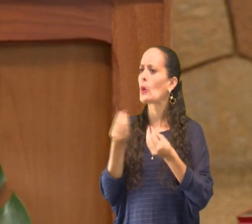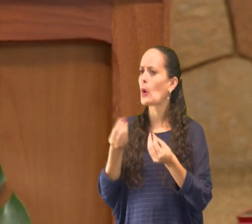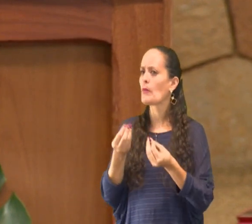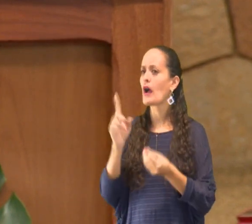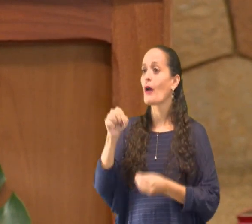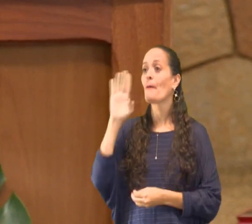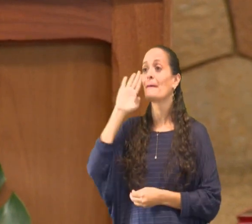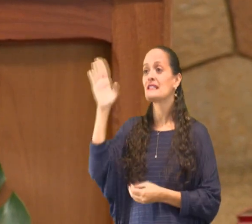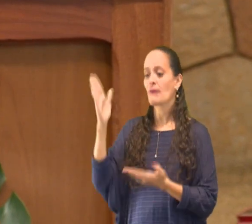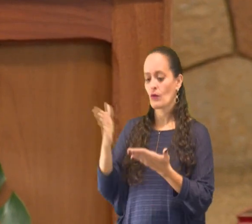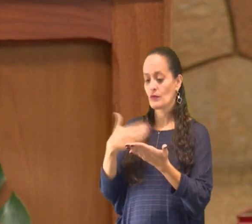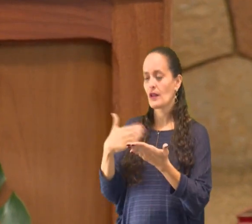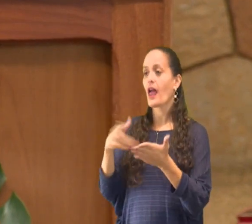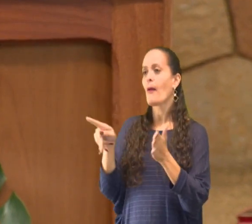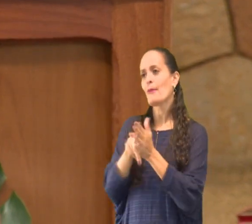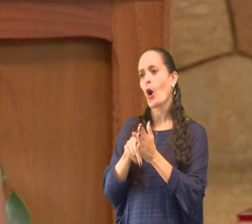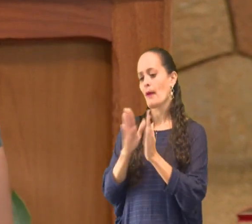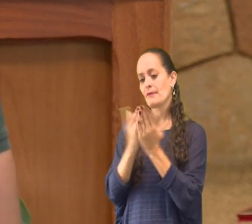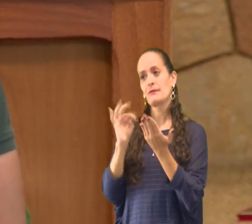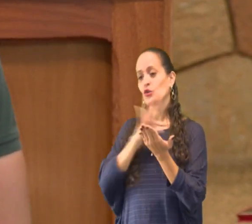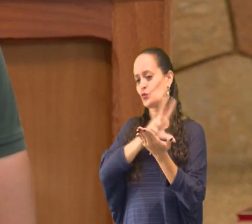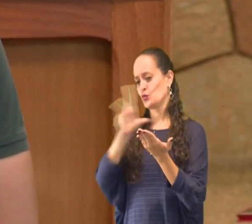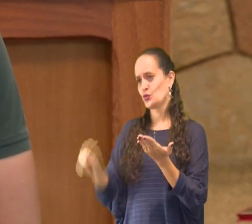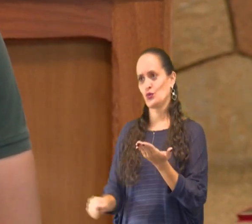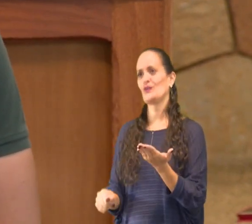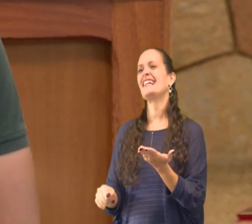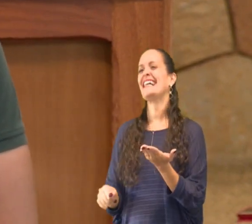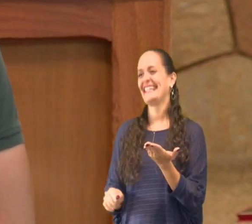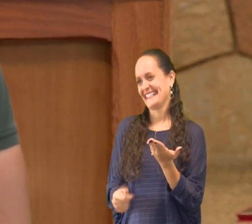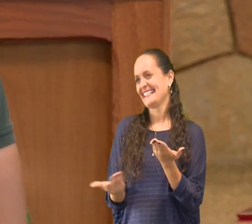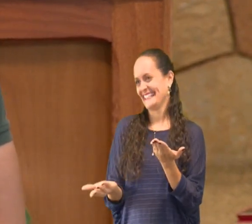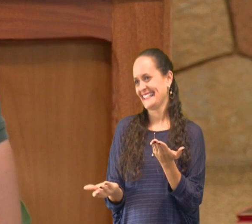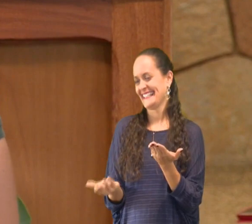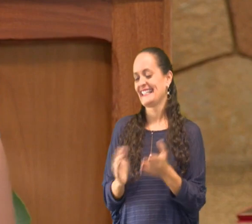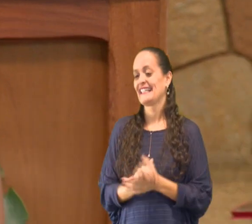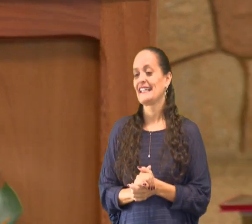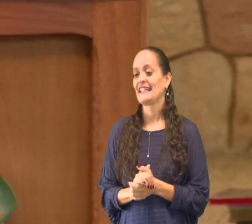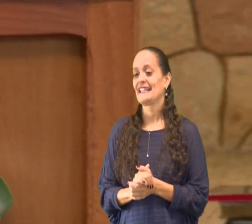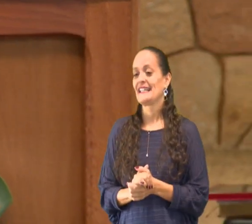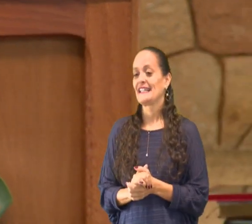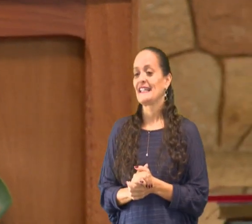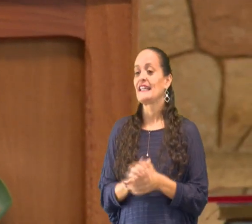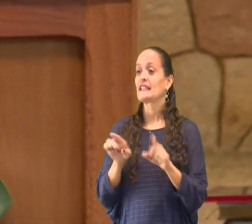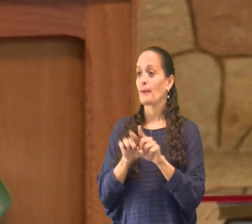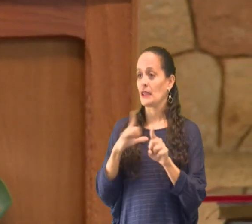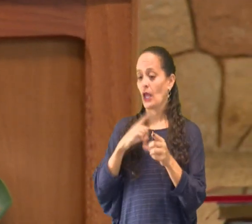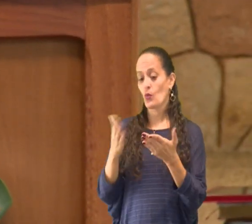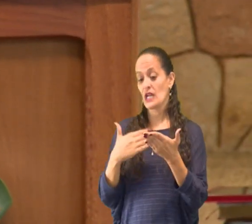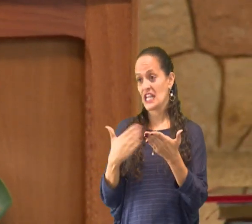dessa classe é a própria Bíblia. Junto dela também nós estudamos com o livro Teologia